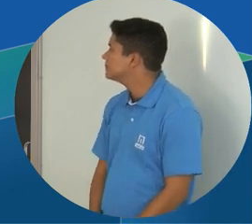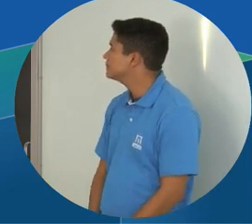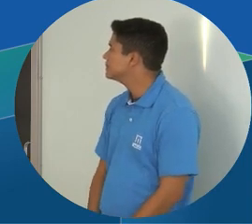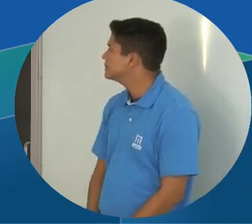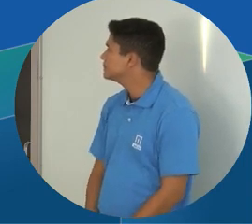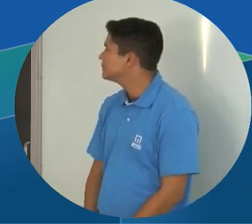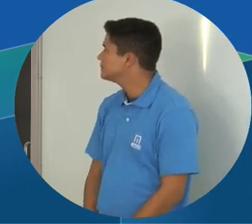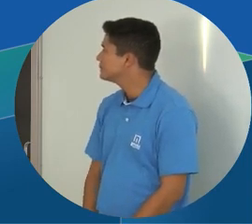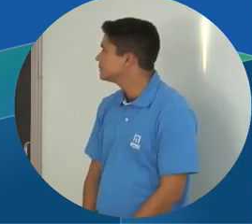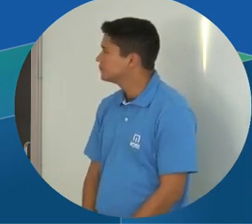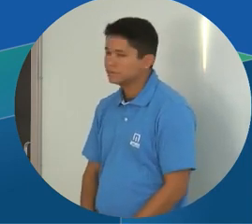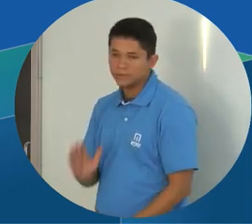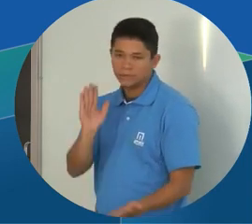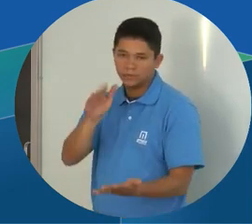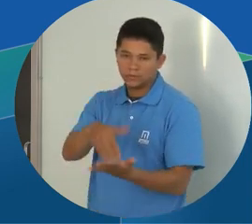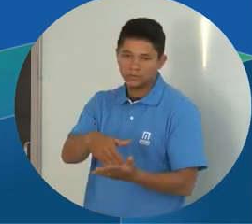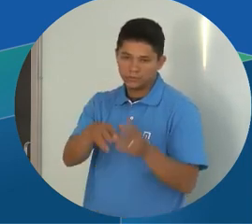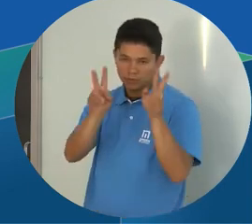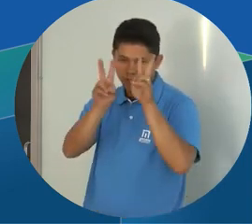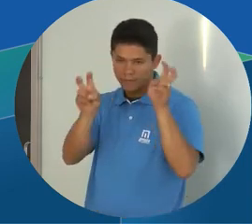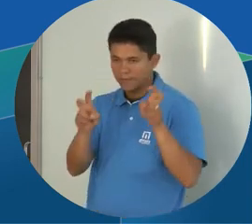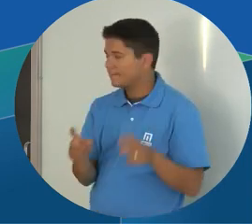Bom, acho que é o último tema.